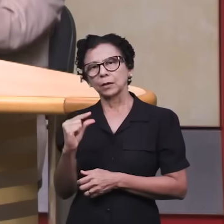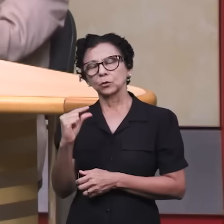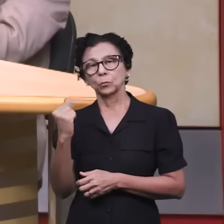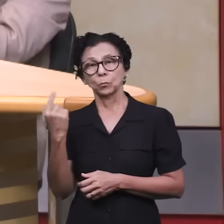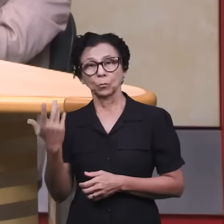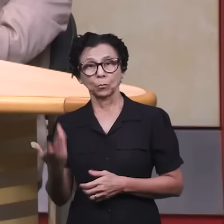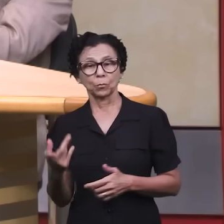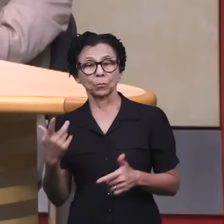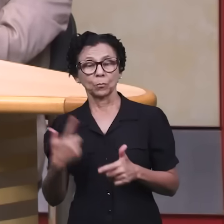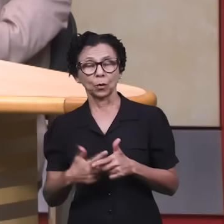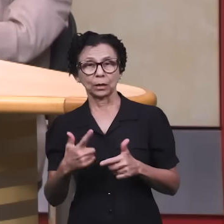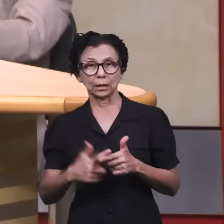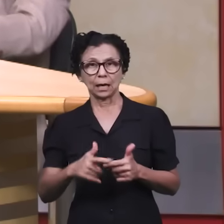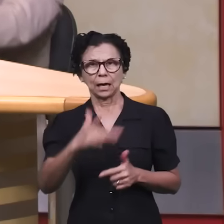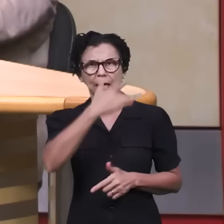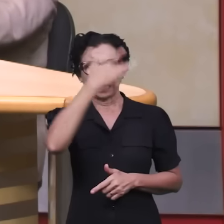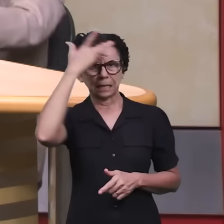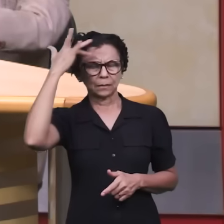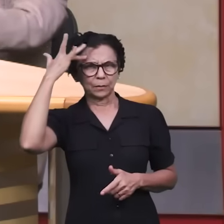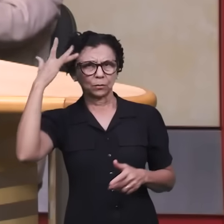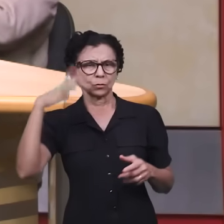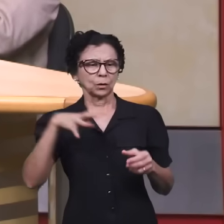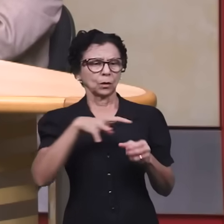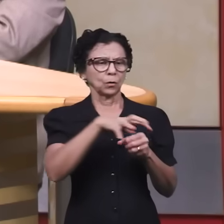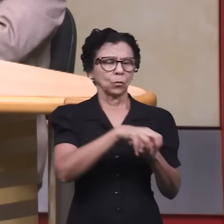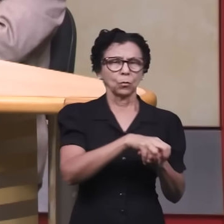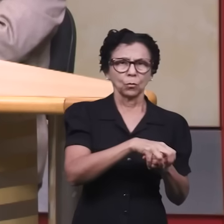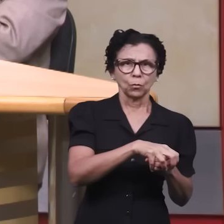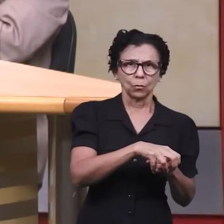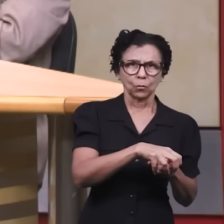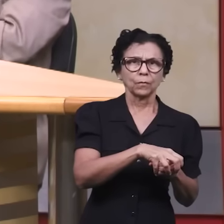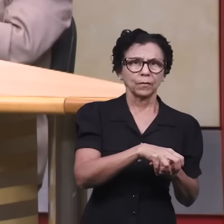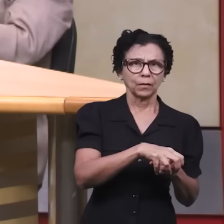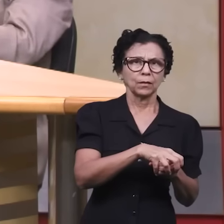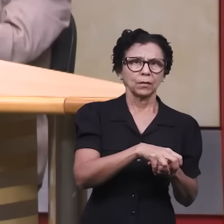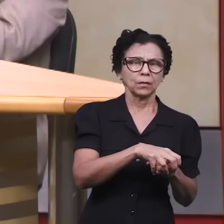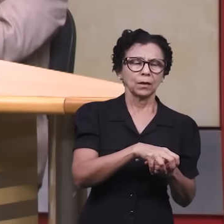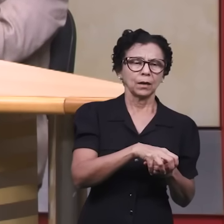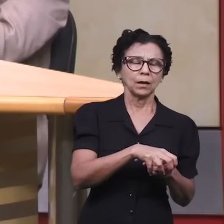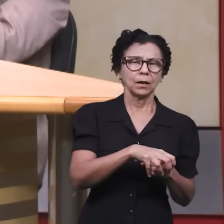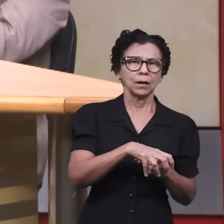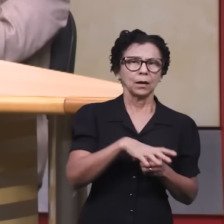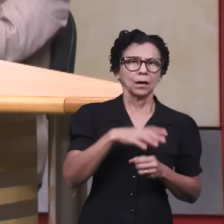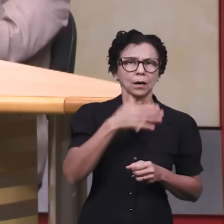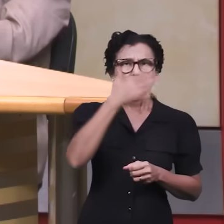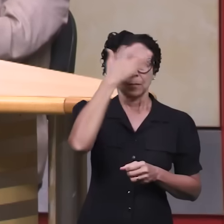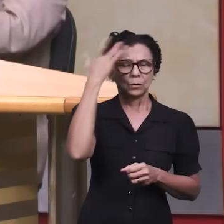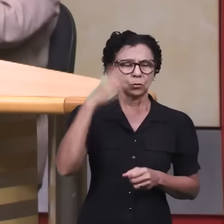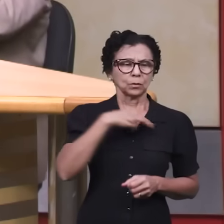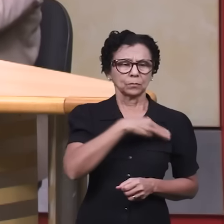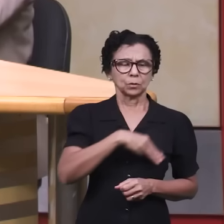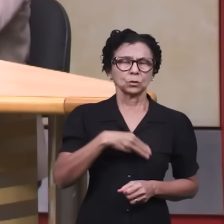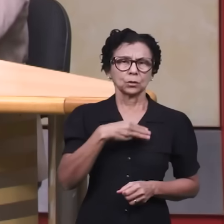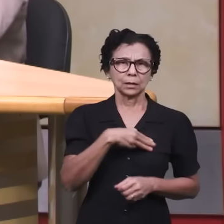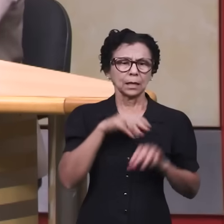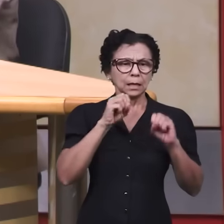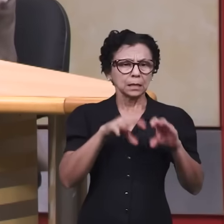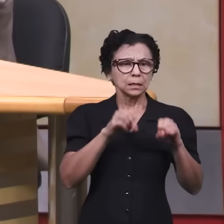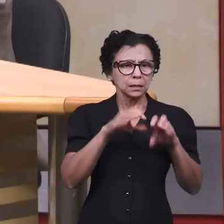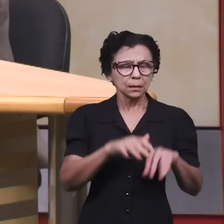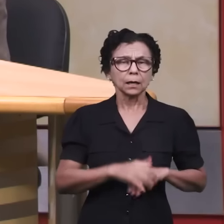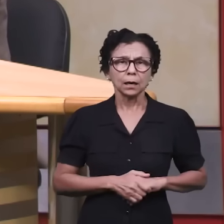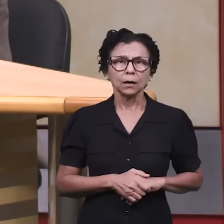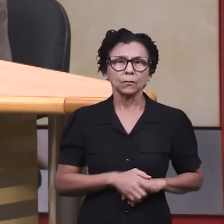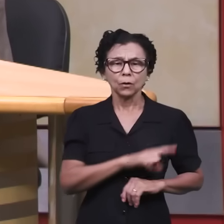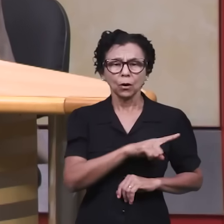os colonizadores e tal, junto com eles viam aqueles missionários e faziam questão de que as pessoas aprendessem a